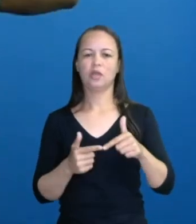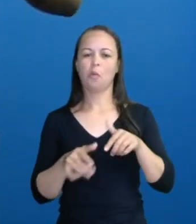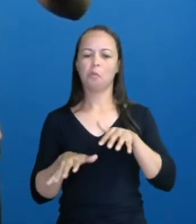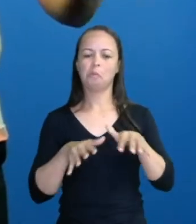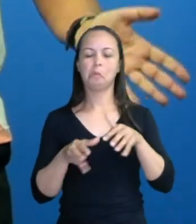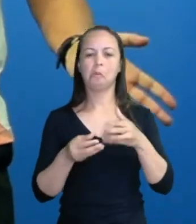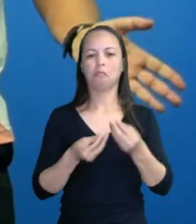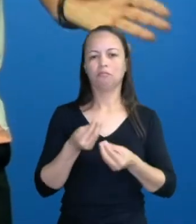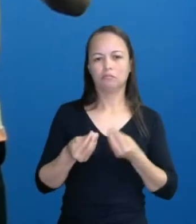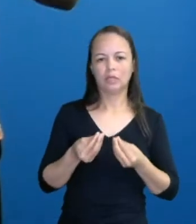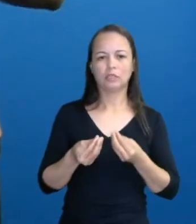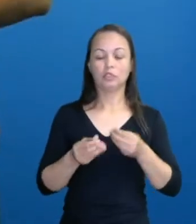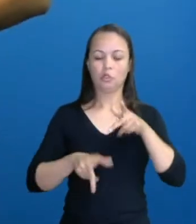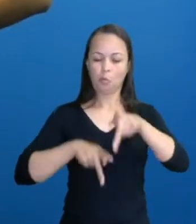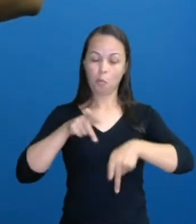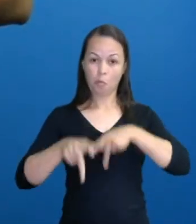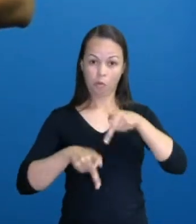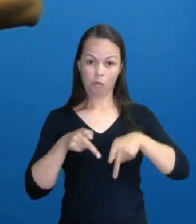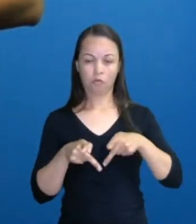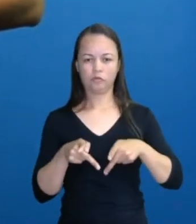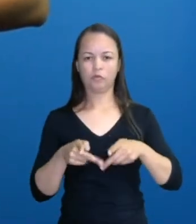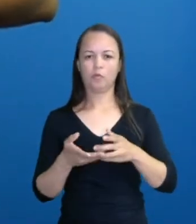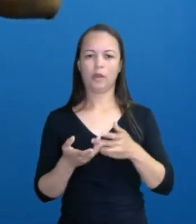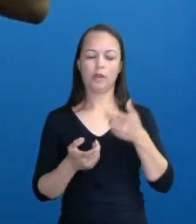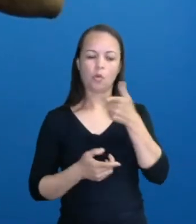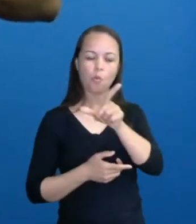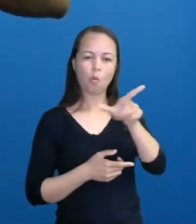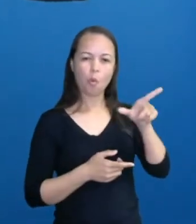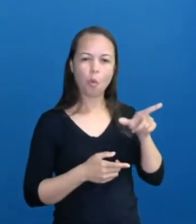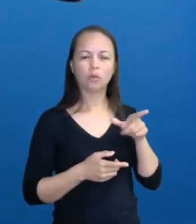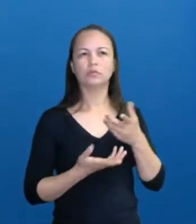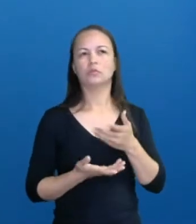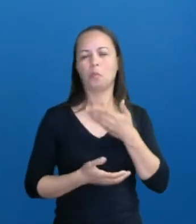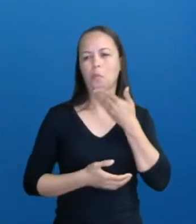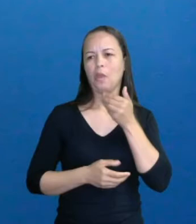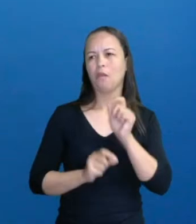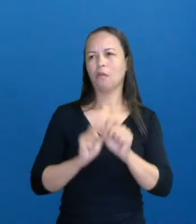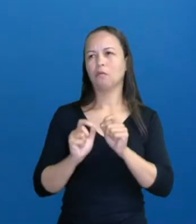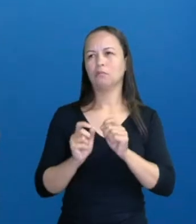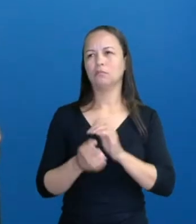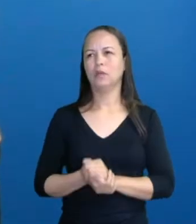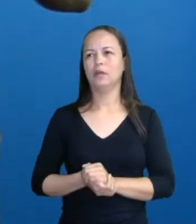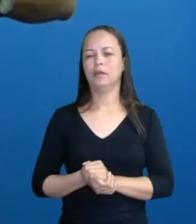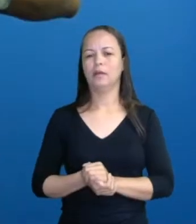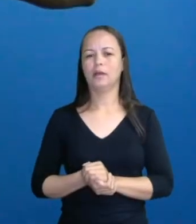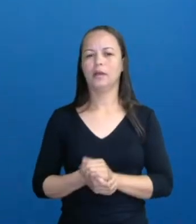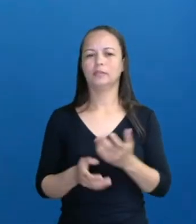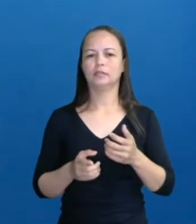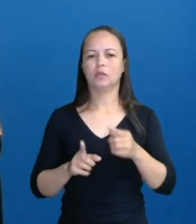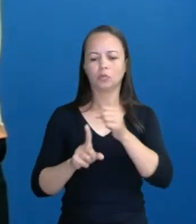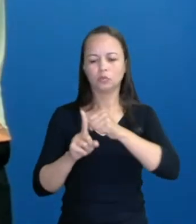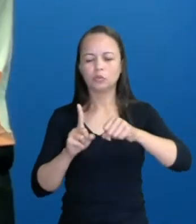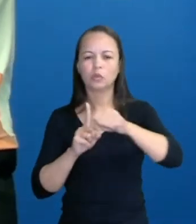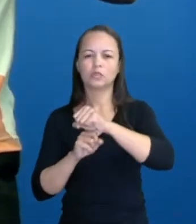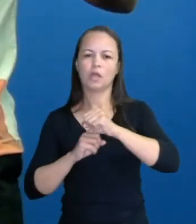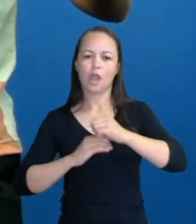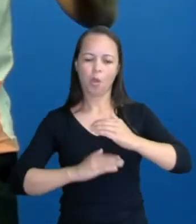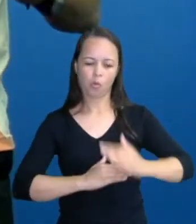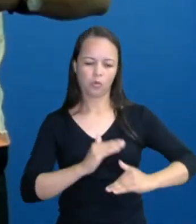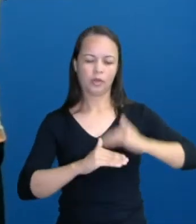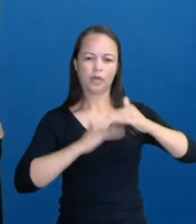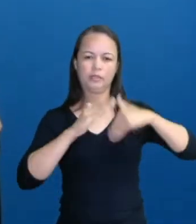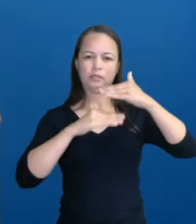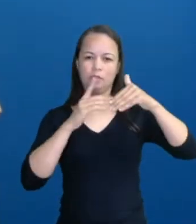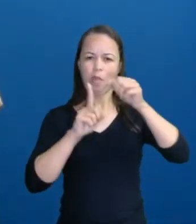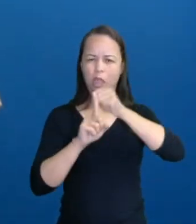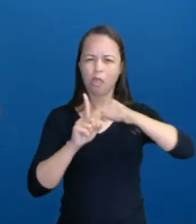distinção de um povo com outro, ou melhor, de ascensão social, de crescimento